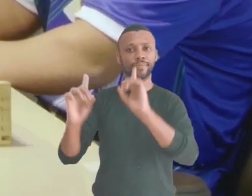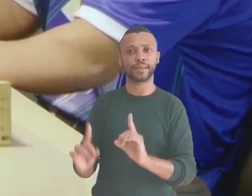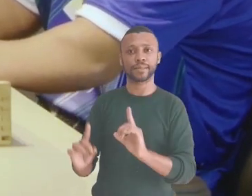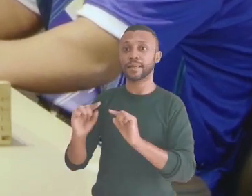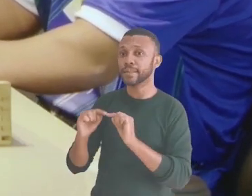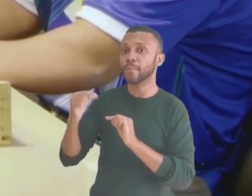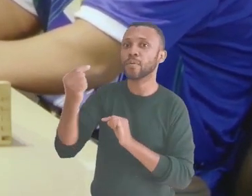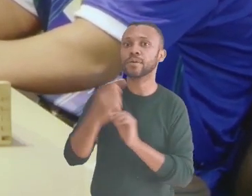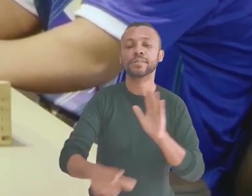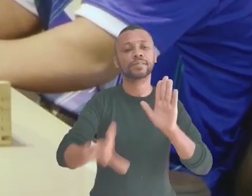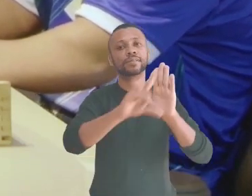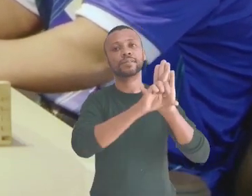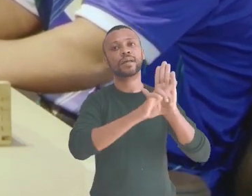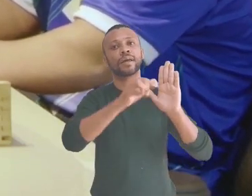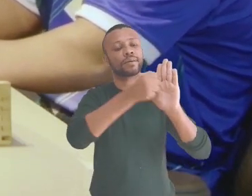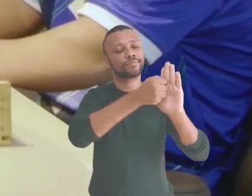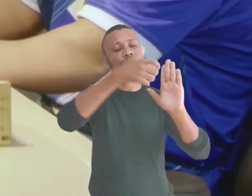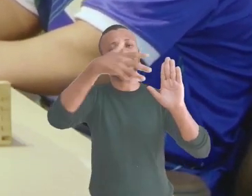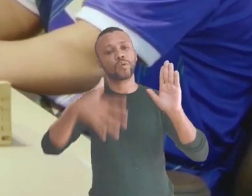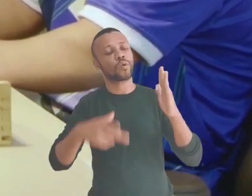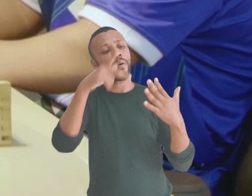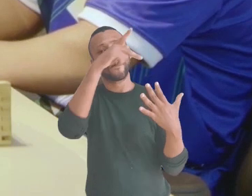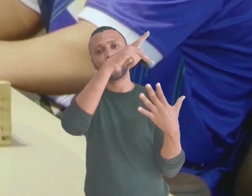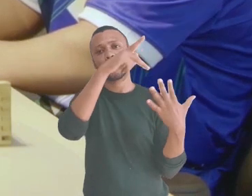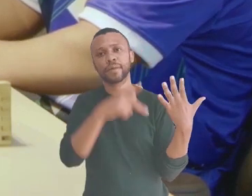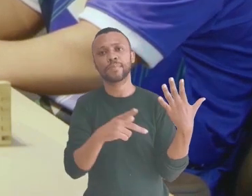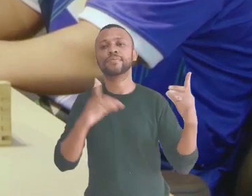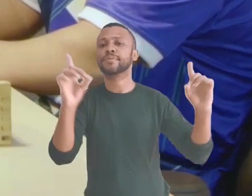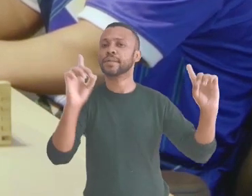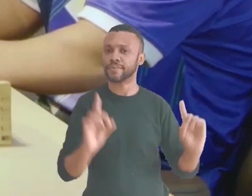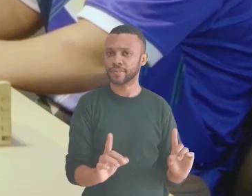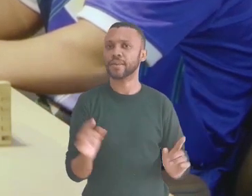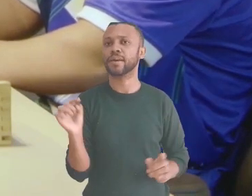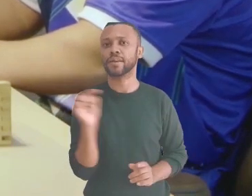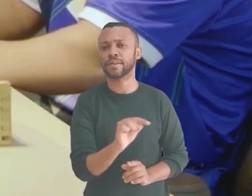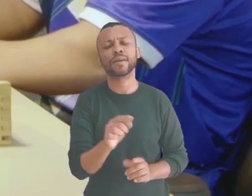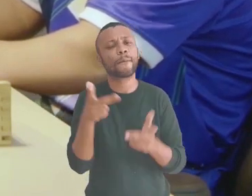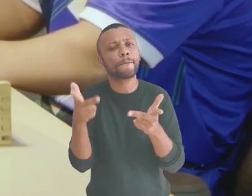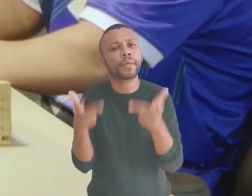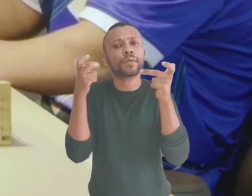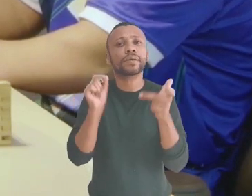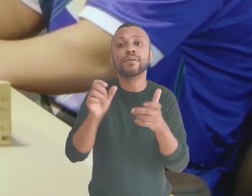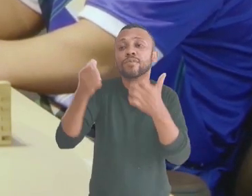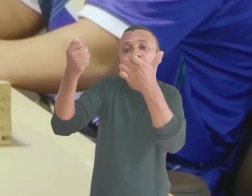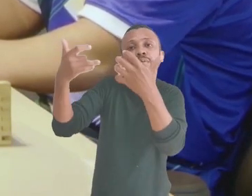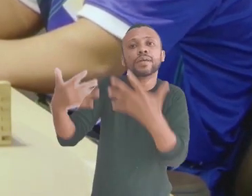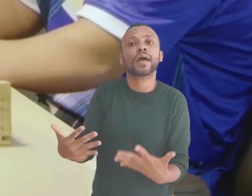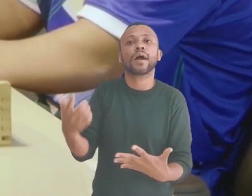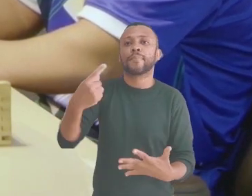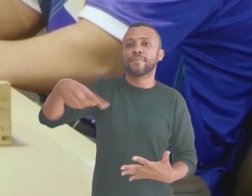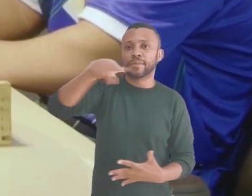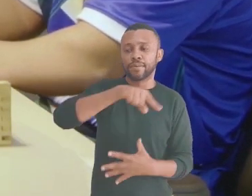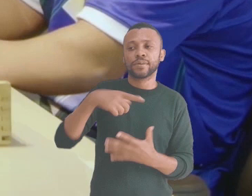lei que definiu os parâmetros da deficiência. E veja, gente, vou explicar para vocês. O fato de reconhecer